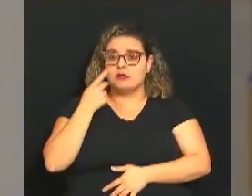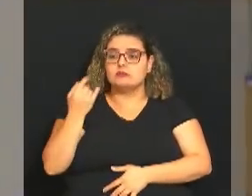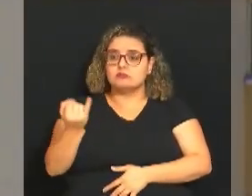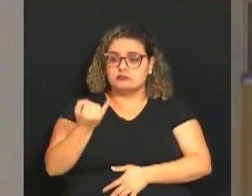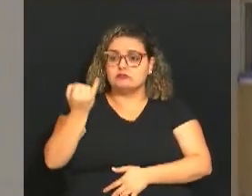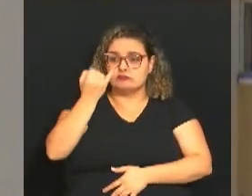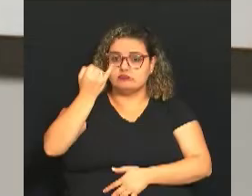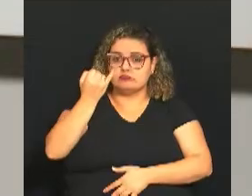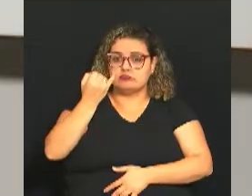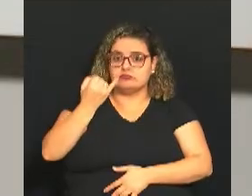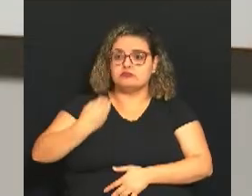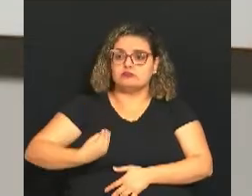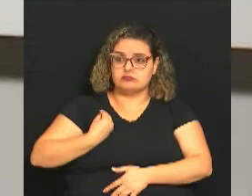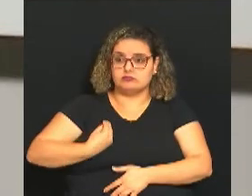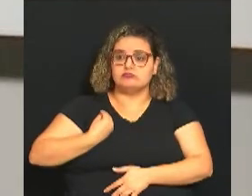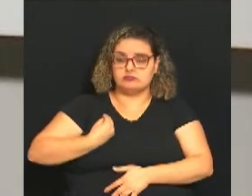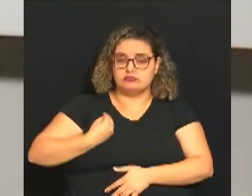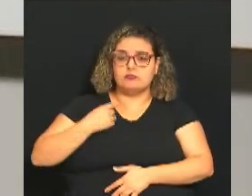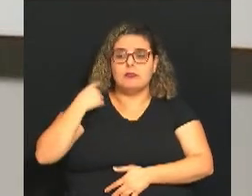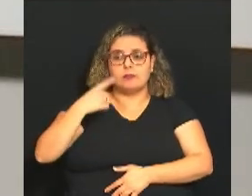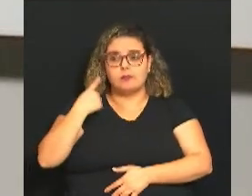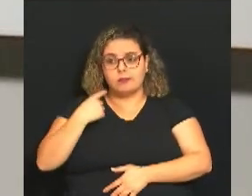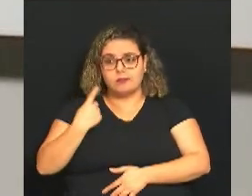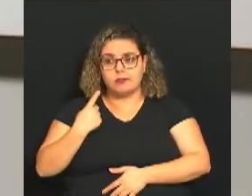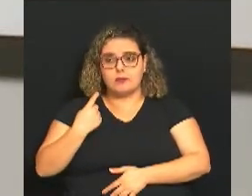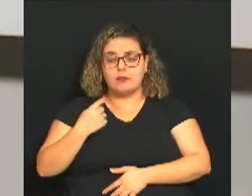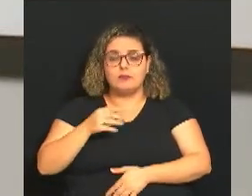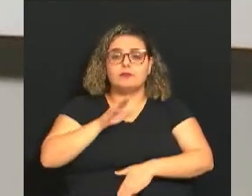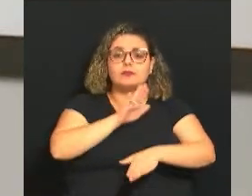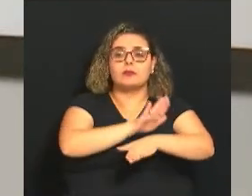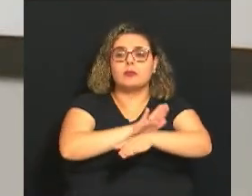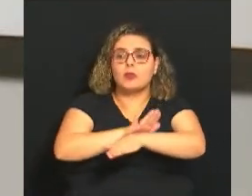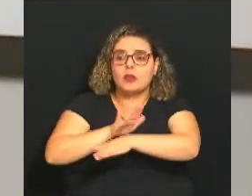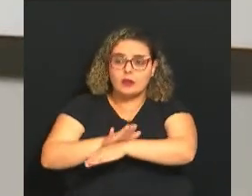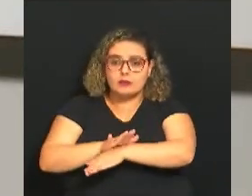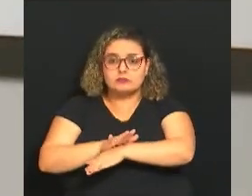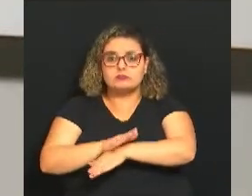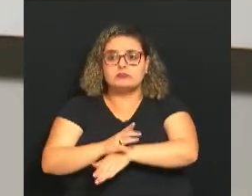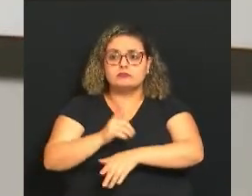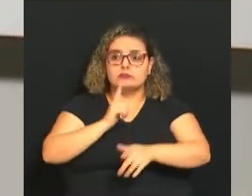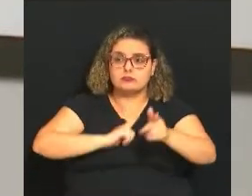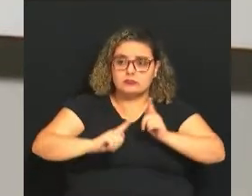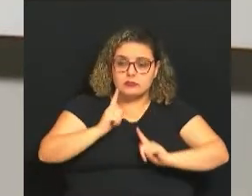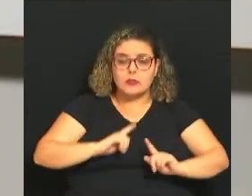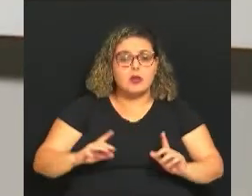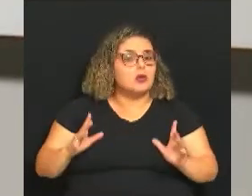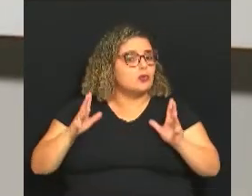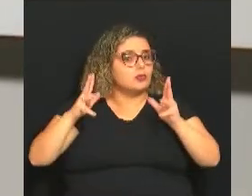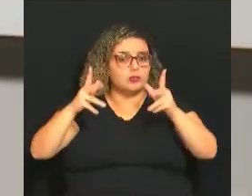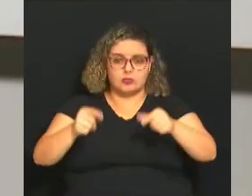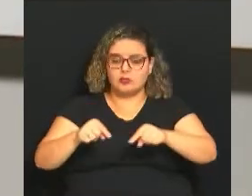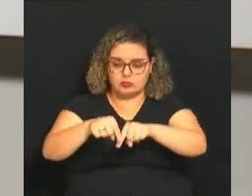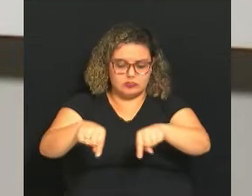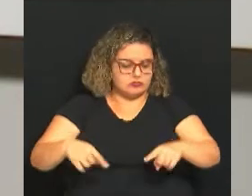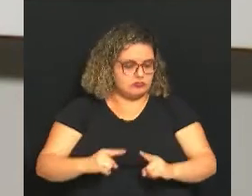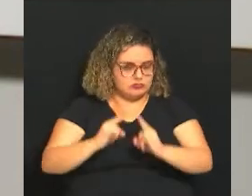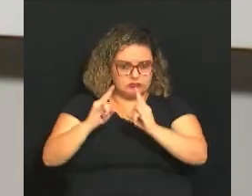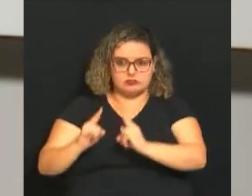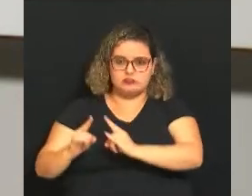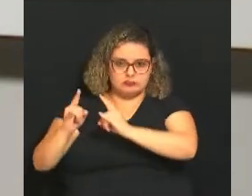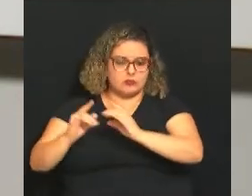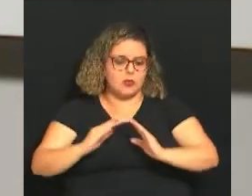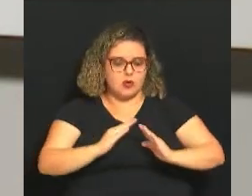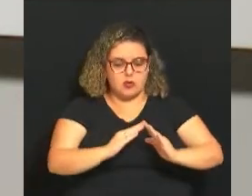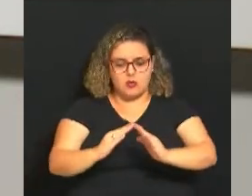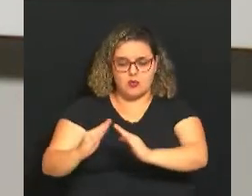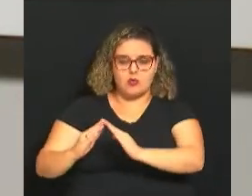desse profissional. O advogado condominial, ele auxilia na gestão toda do condomínio, tanto não só em processos, porque